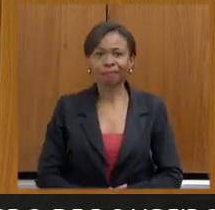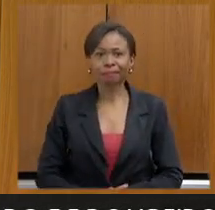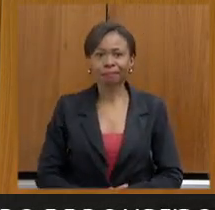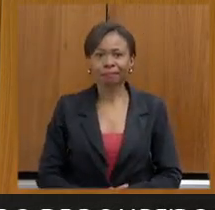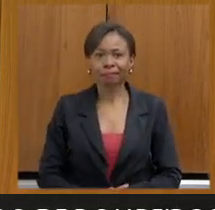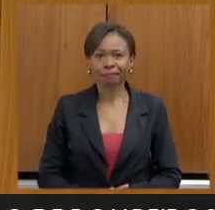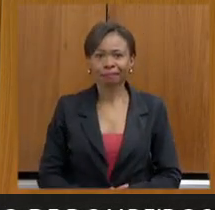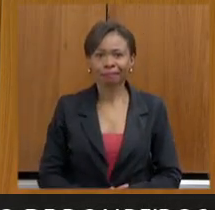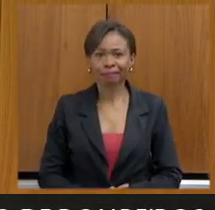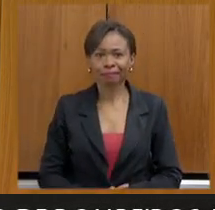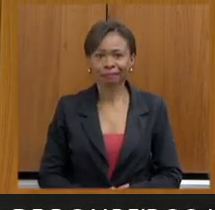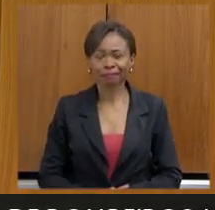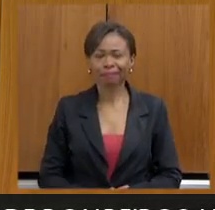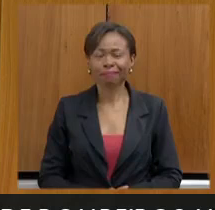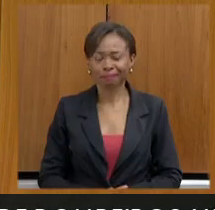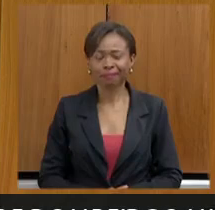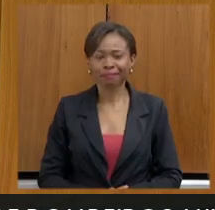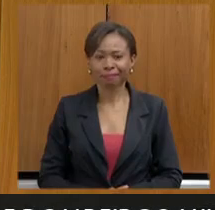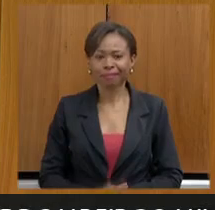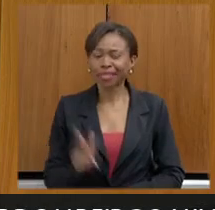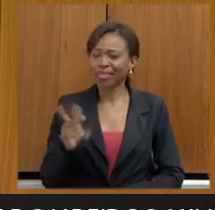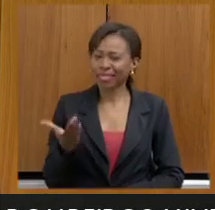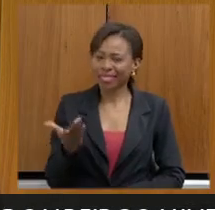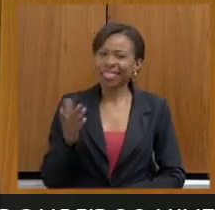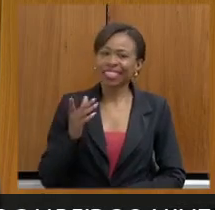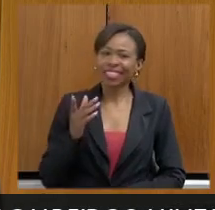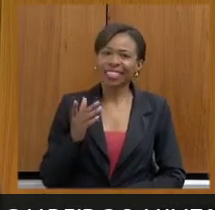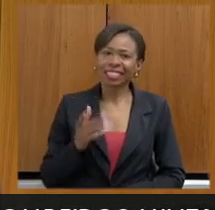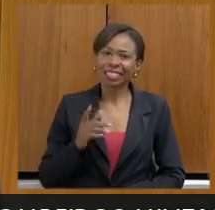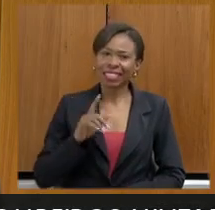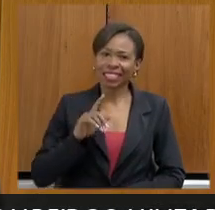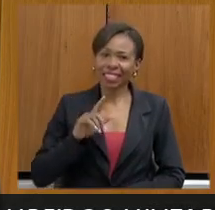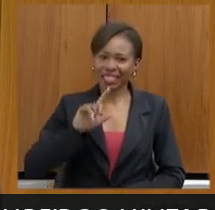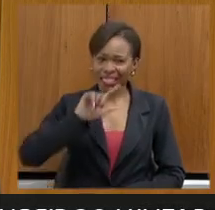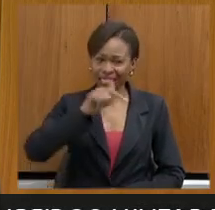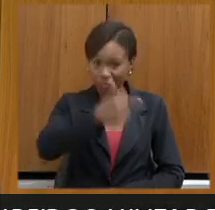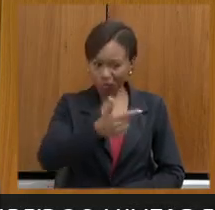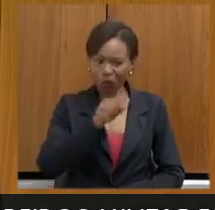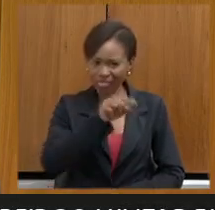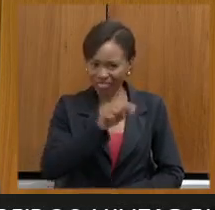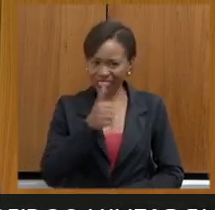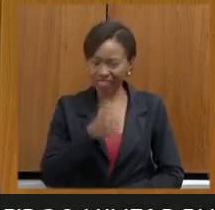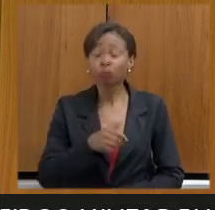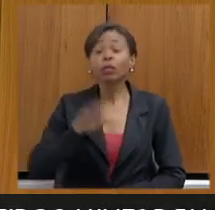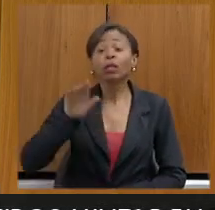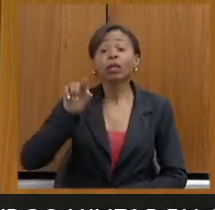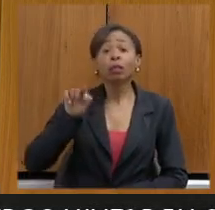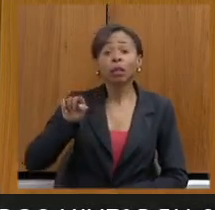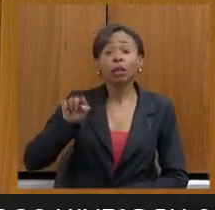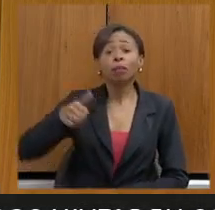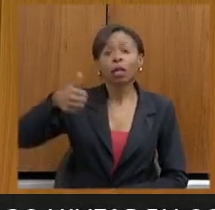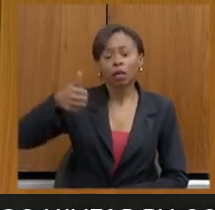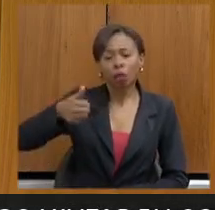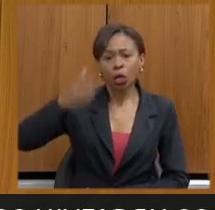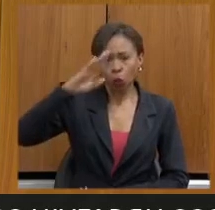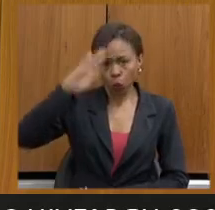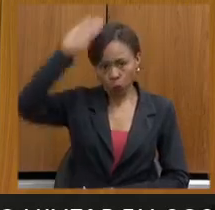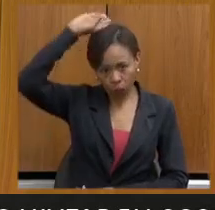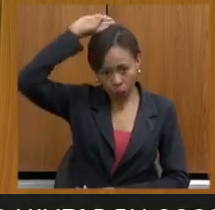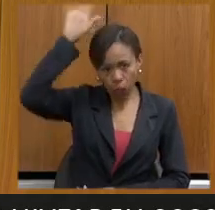o mercado obrigado pela depois vossa excelência' tem a palavra mas eu quero a palavra o